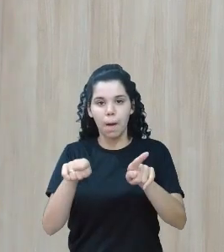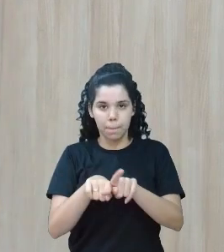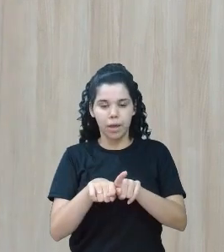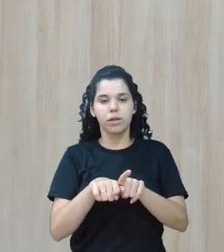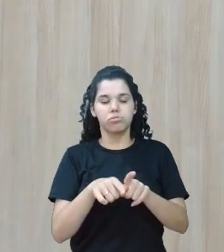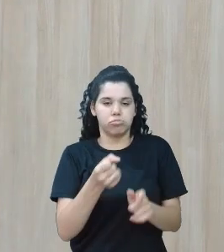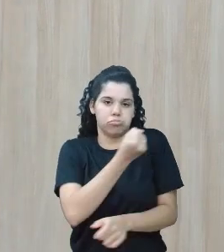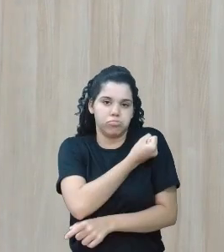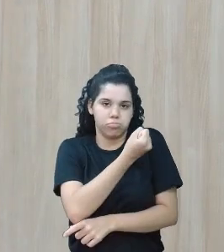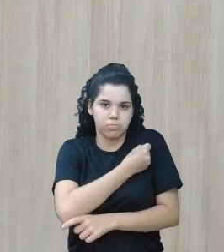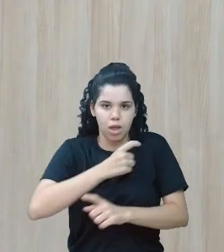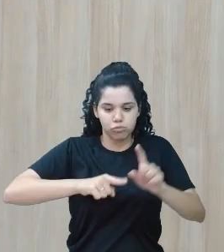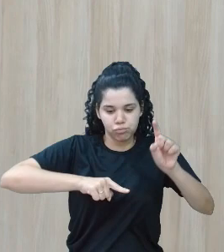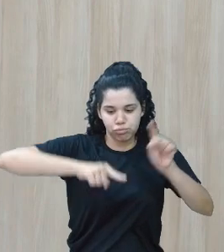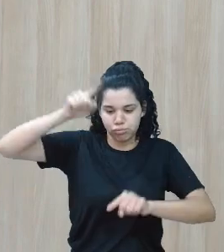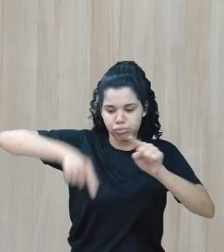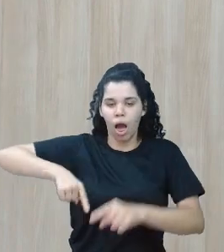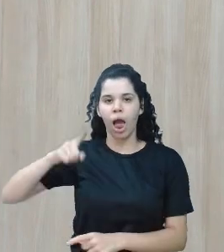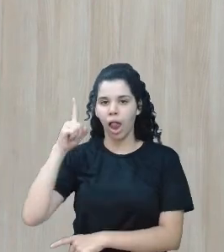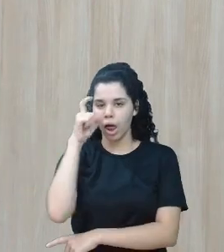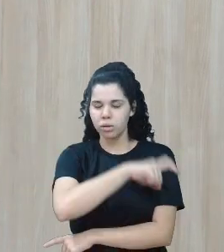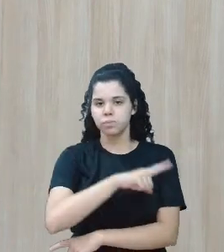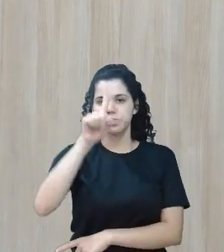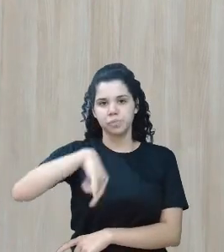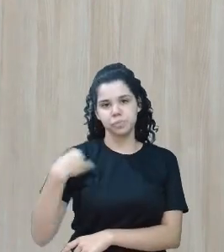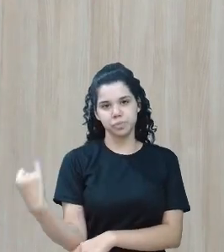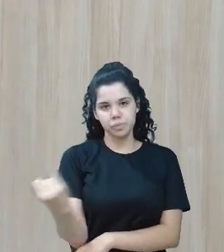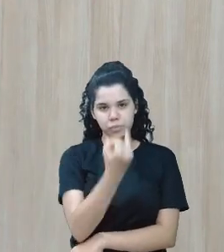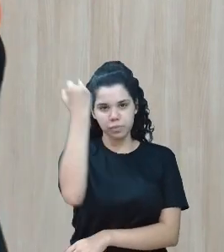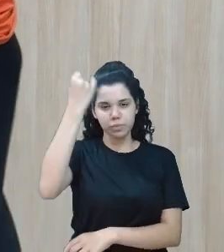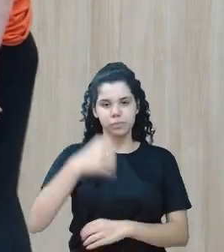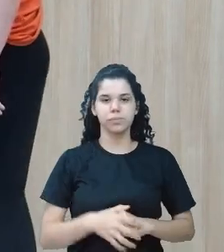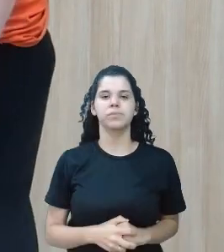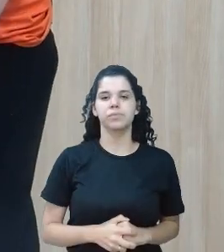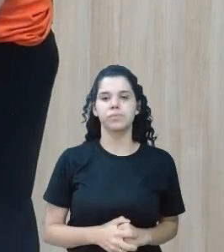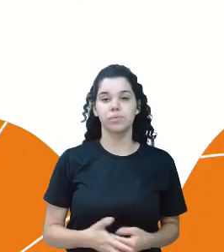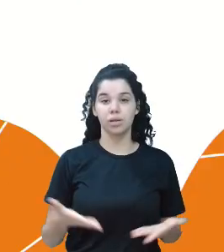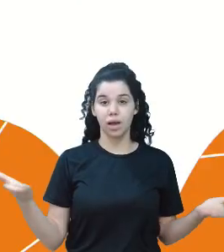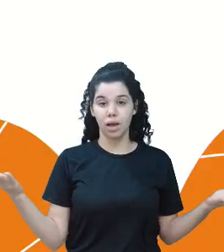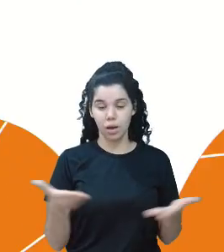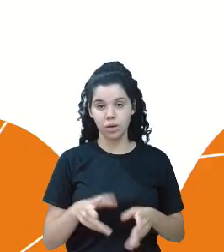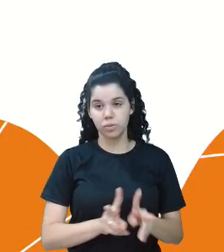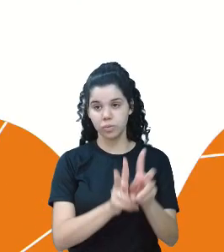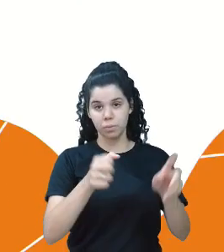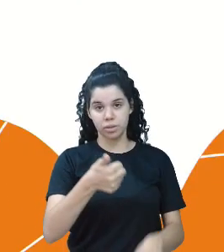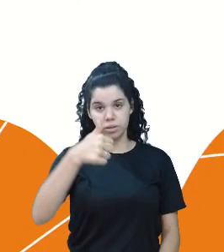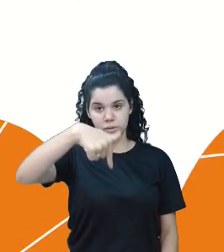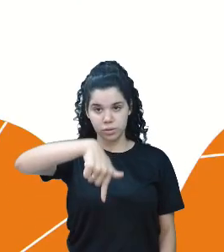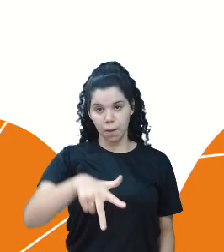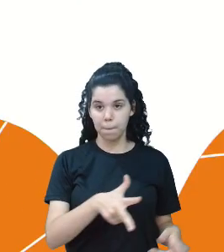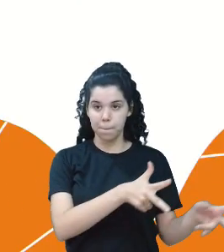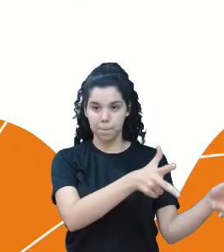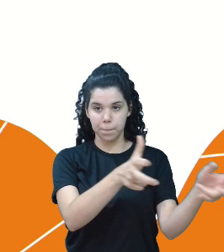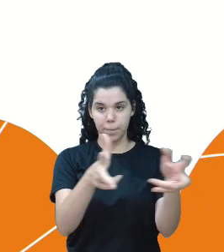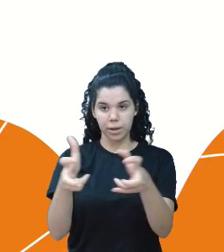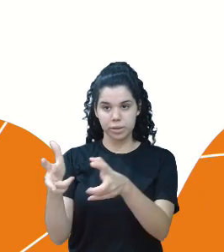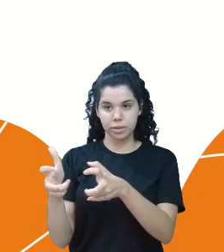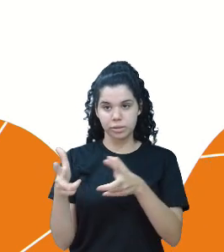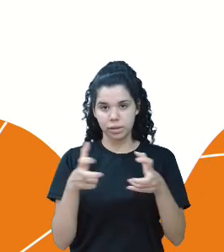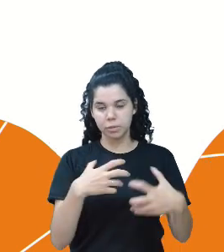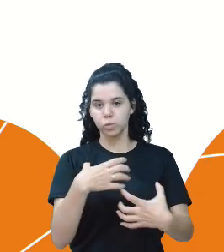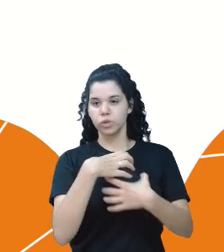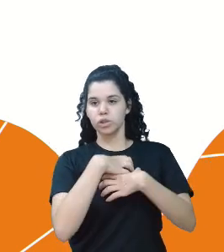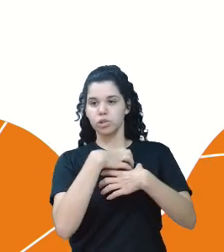dificuldade dessas questões, e isso é muito importante, ok? Descritor 17. Reconhecer o efeito